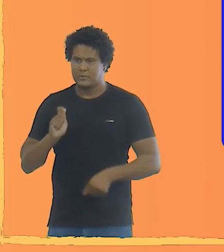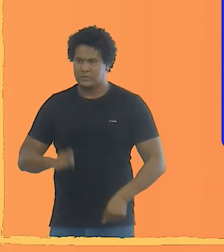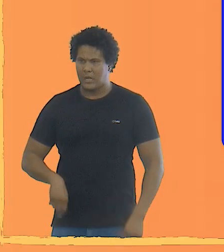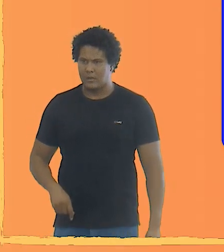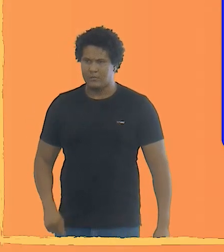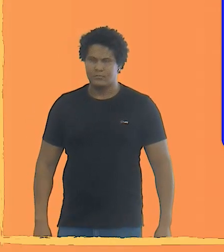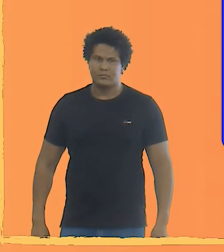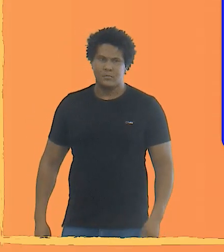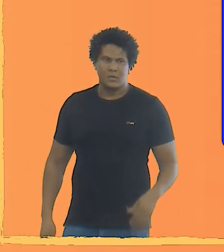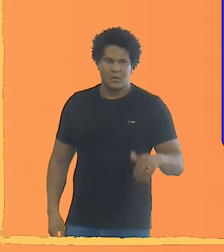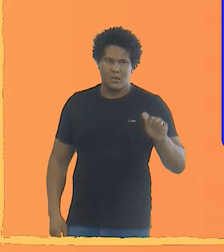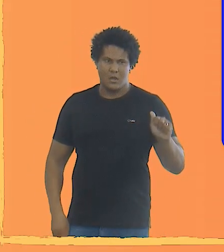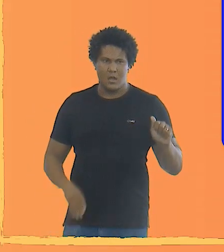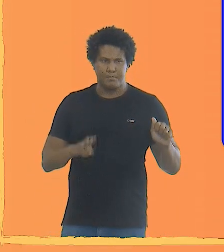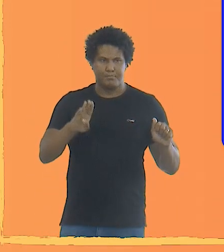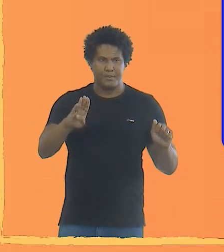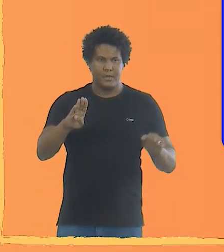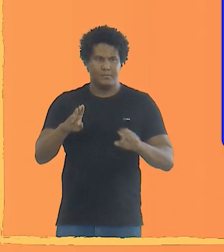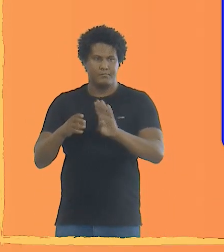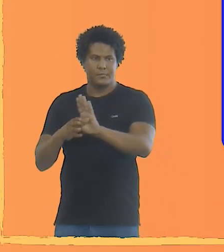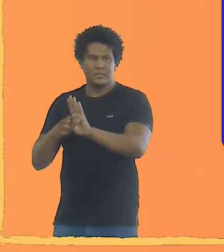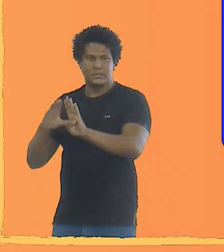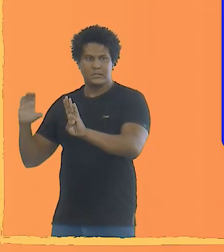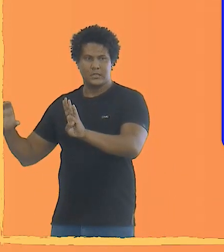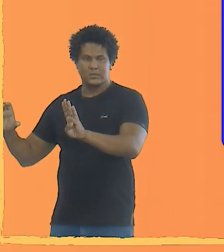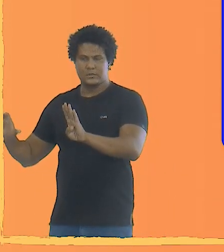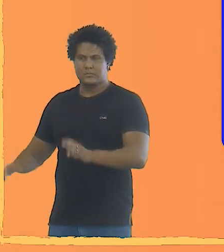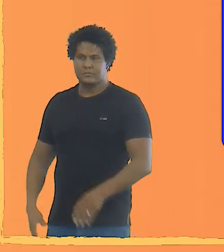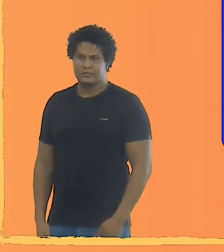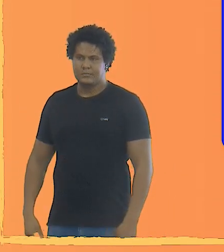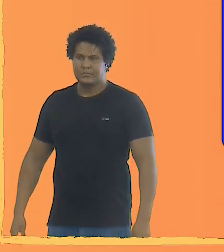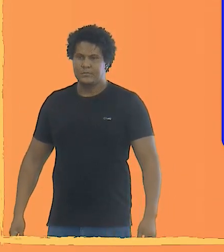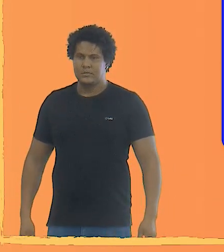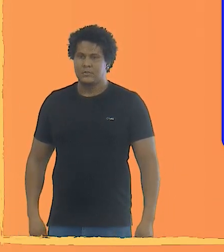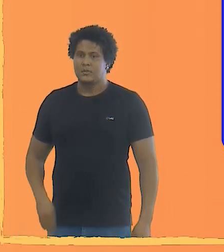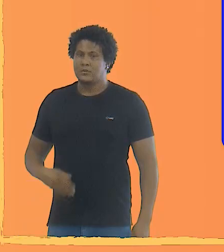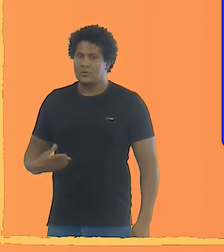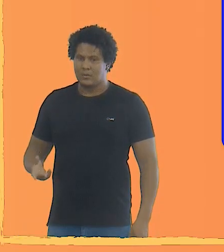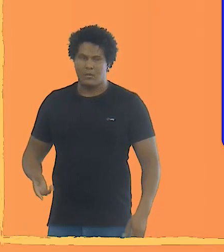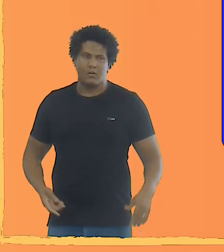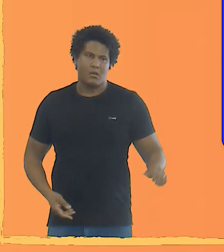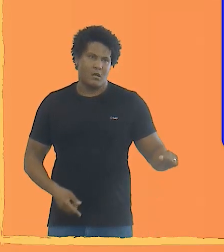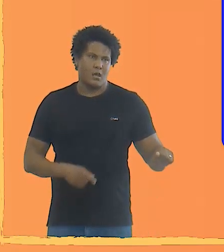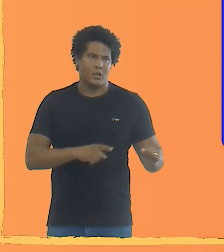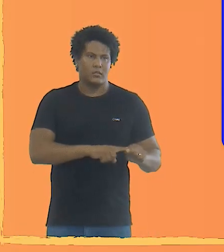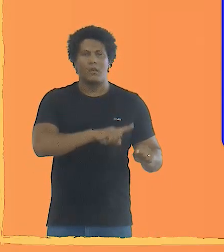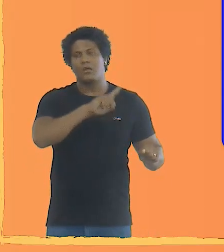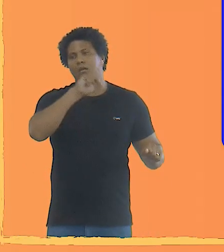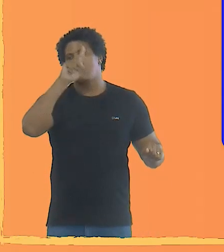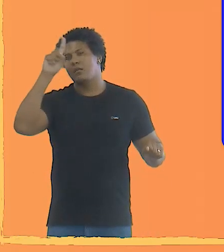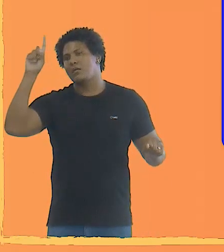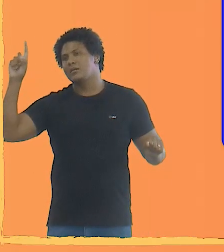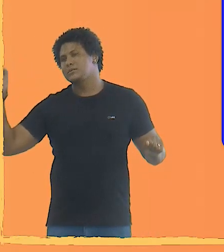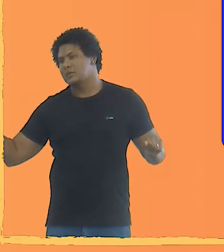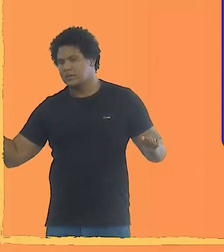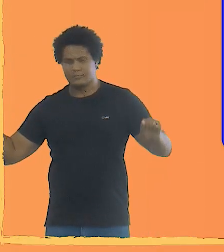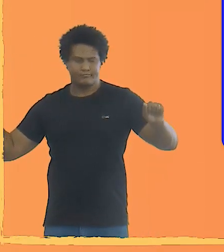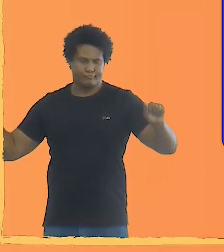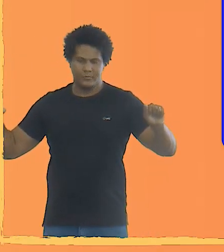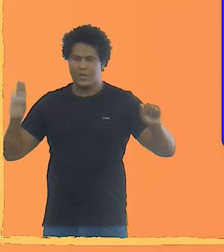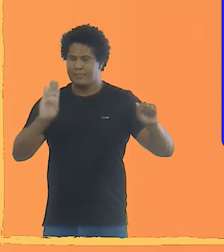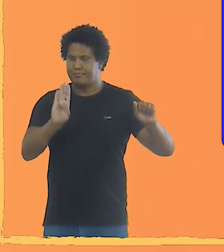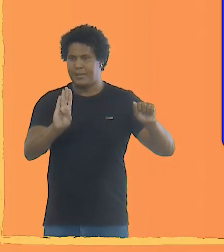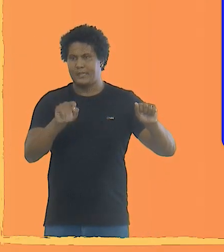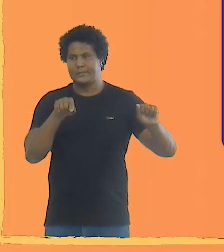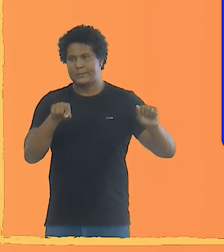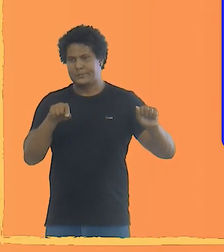do D para o C. É a outra maneira de você sair do terminal A, chegar no terminal C, utilizando 2